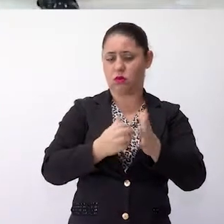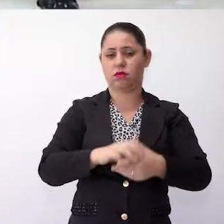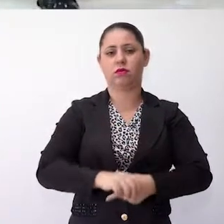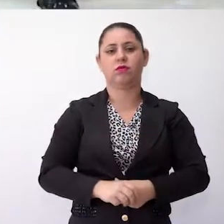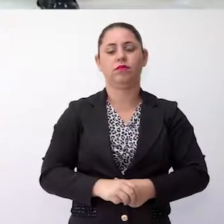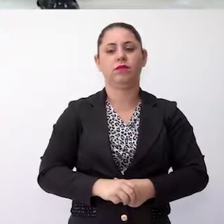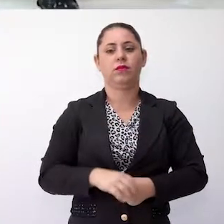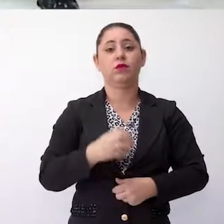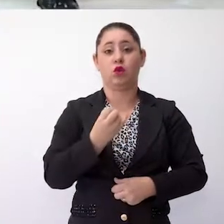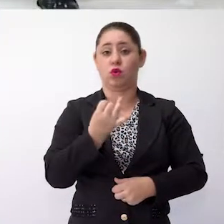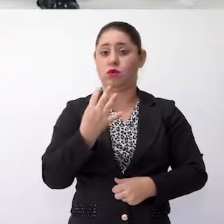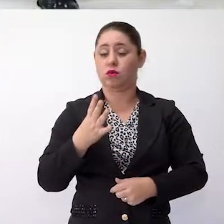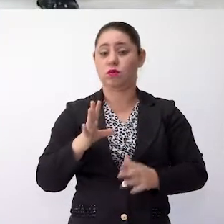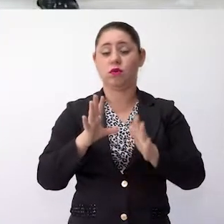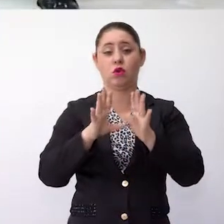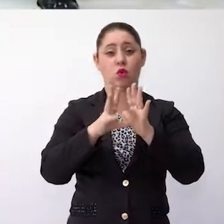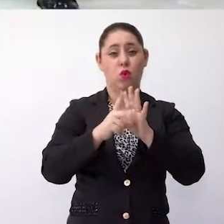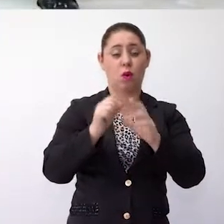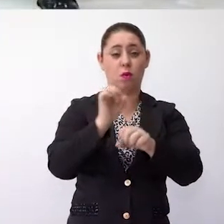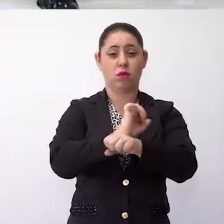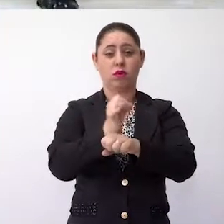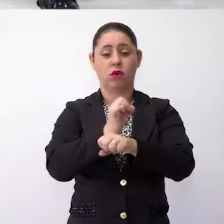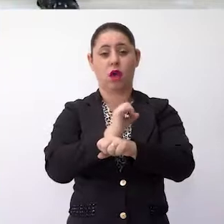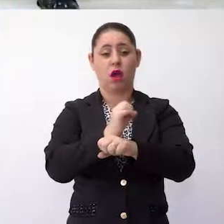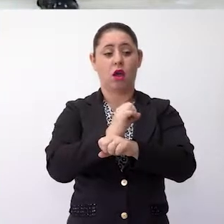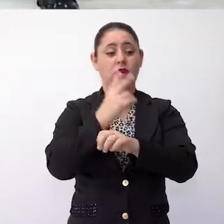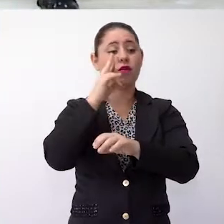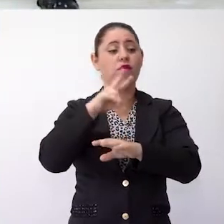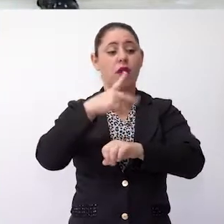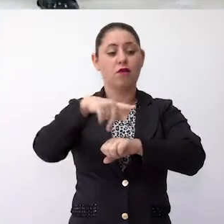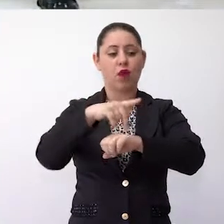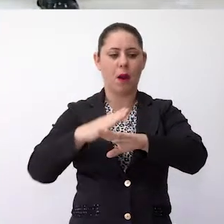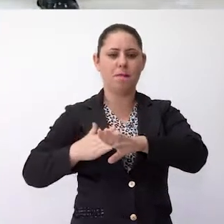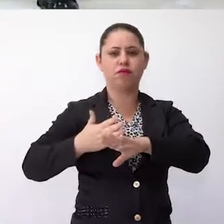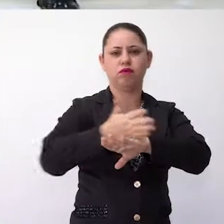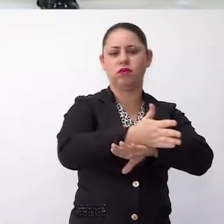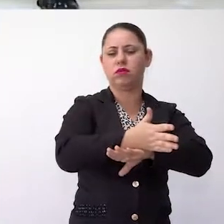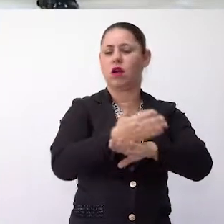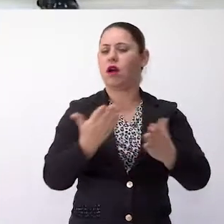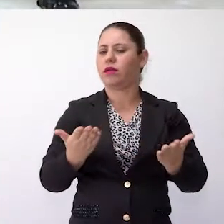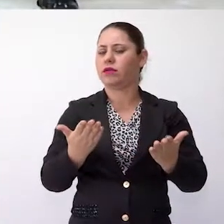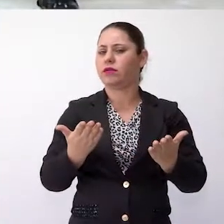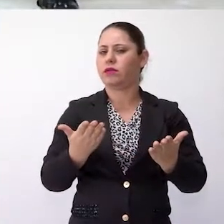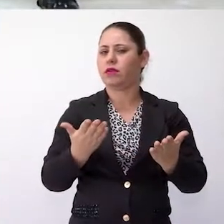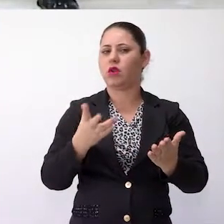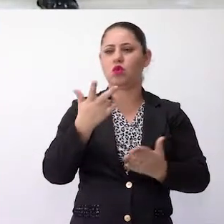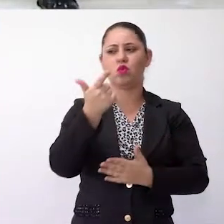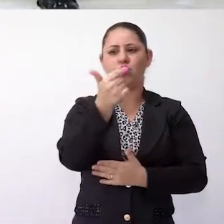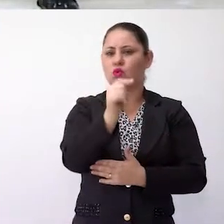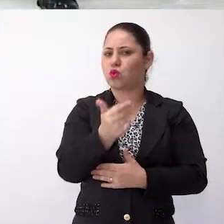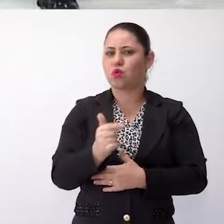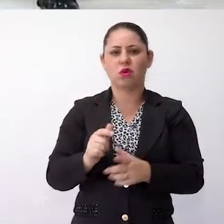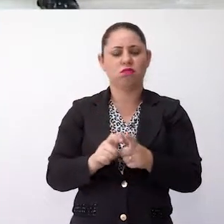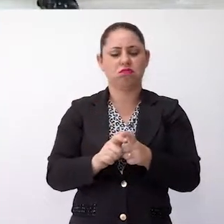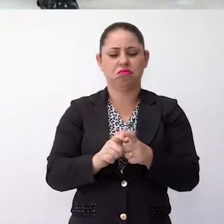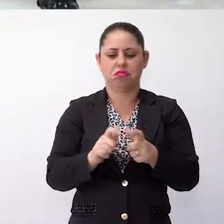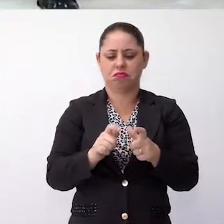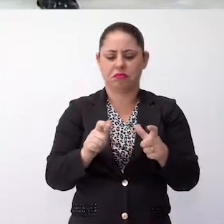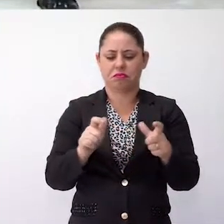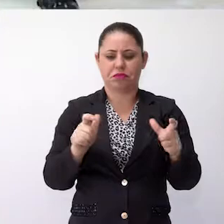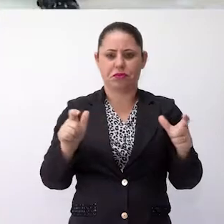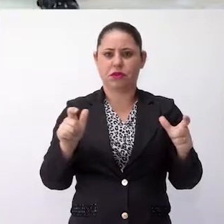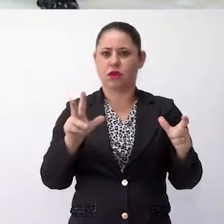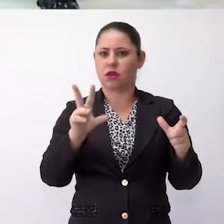A quantidade de carro roubado que a gente verifica saindo do país não tem aumentado